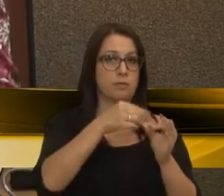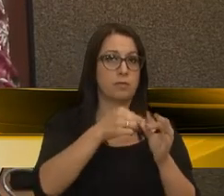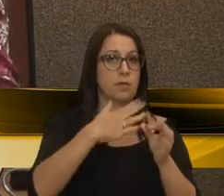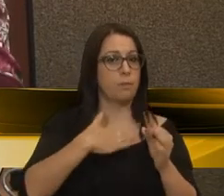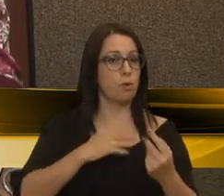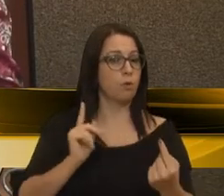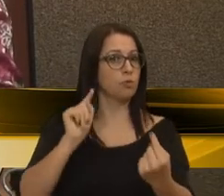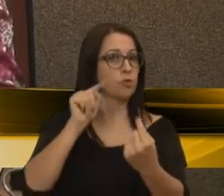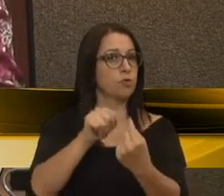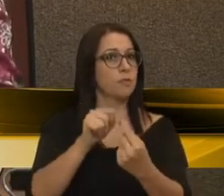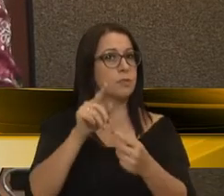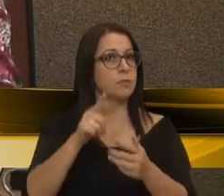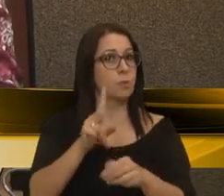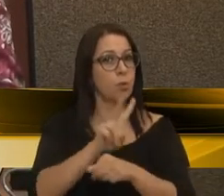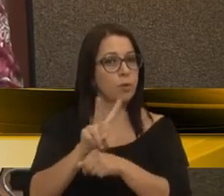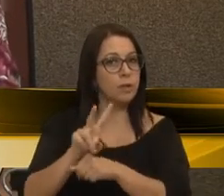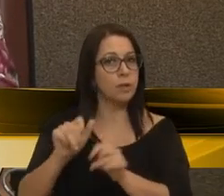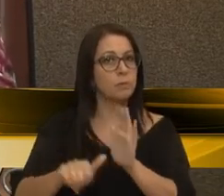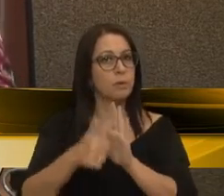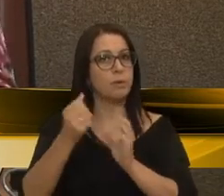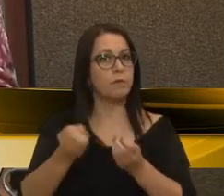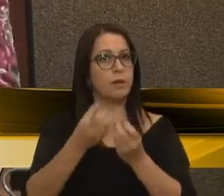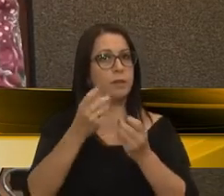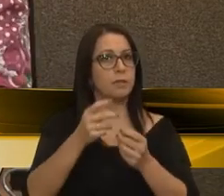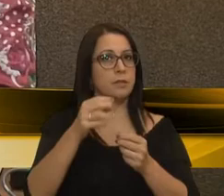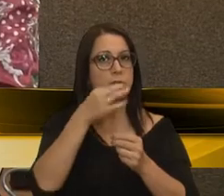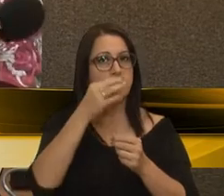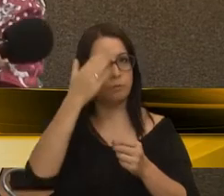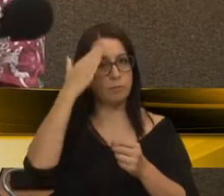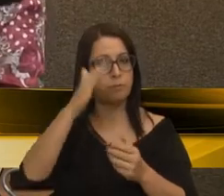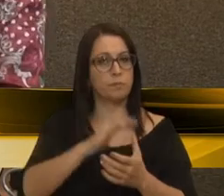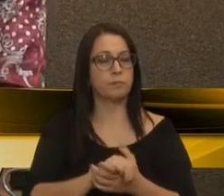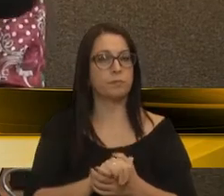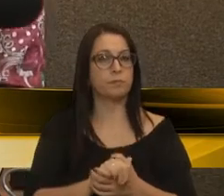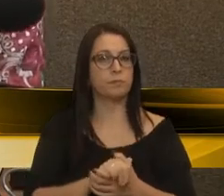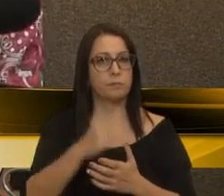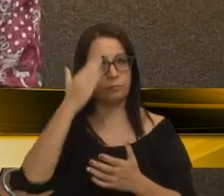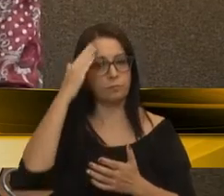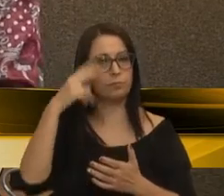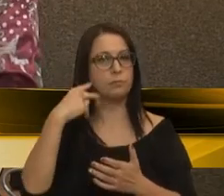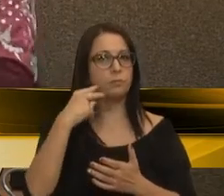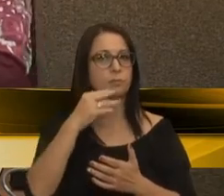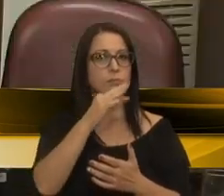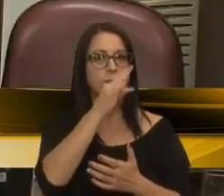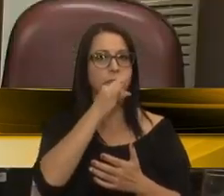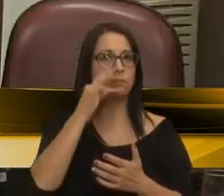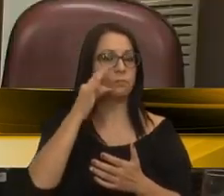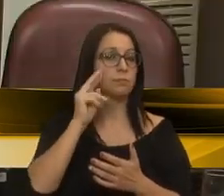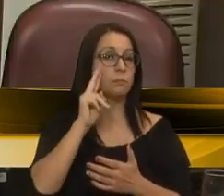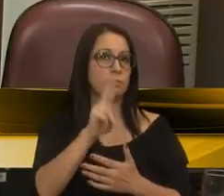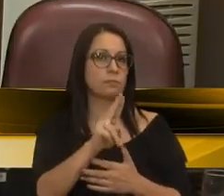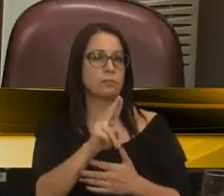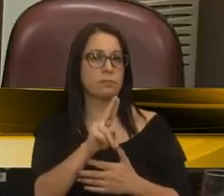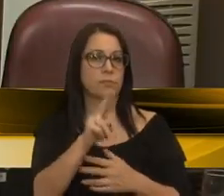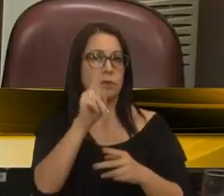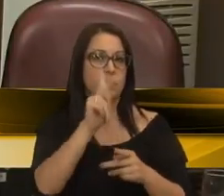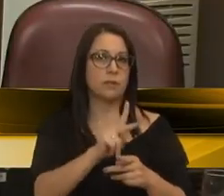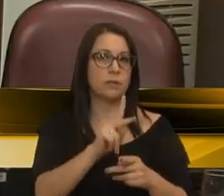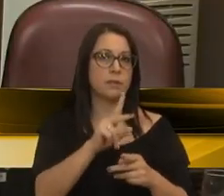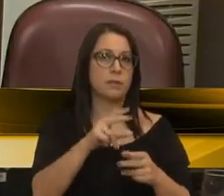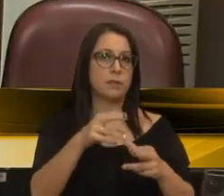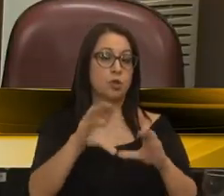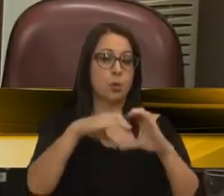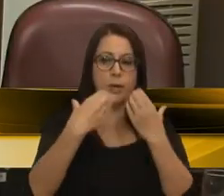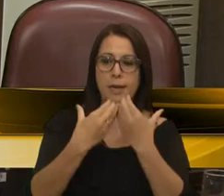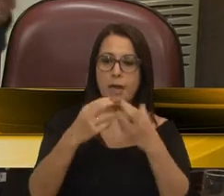meu objetivo é sempre preservar e melhorar a Festa Nacional da Uva. Obrigado. Obrigado, vereadora Tatiane. Mas a gente vê as comunidades, os